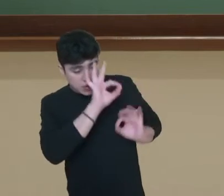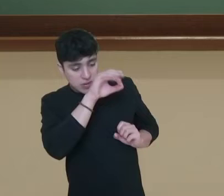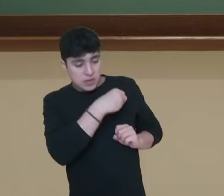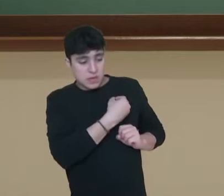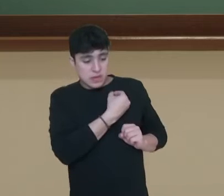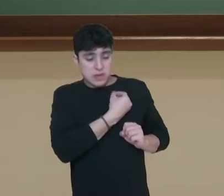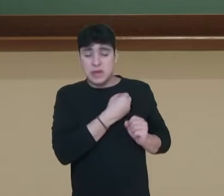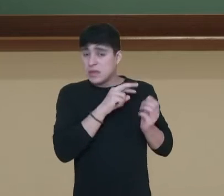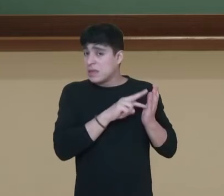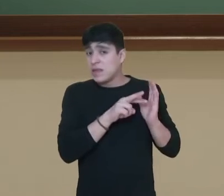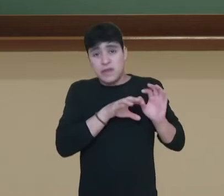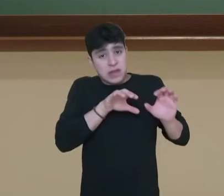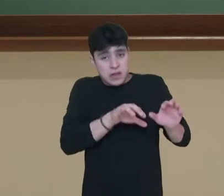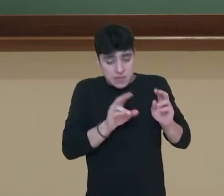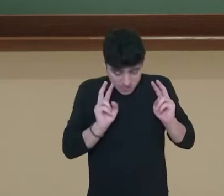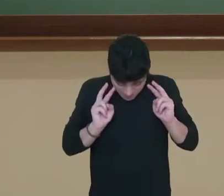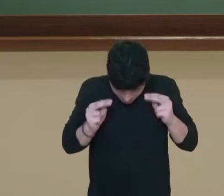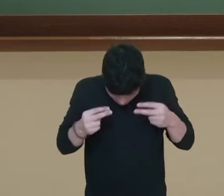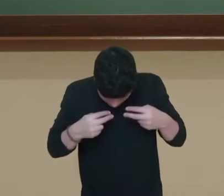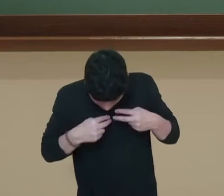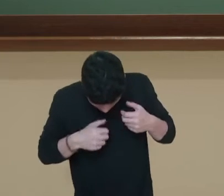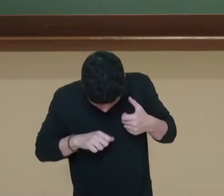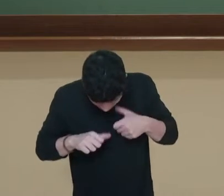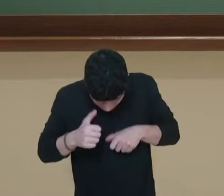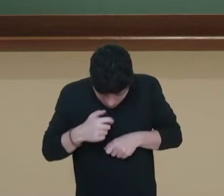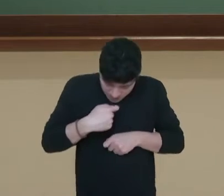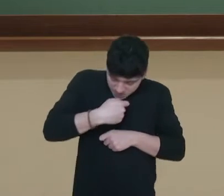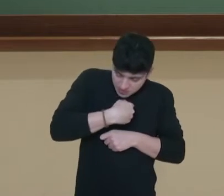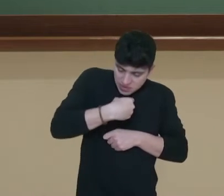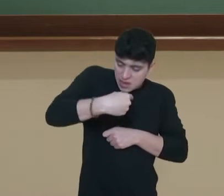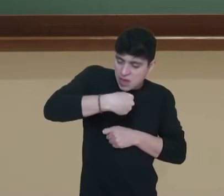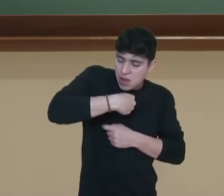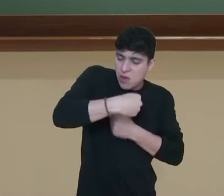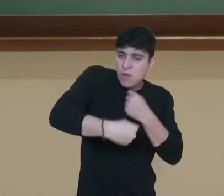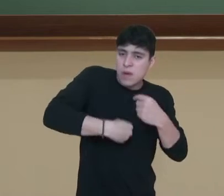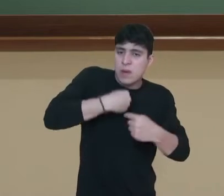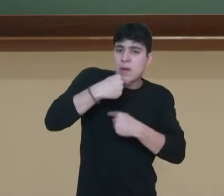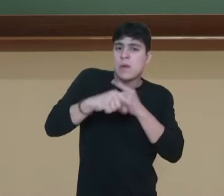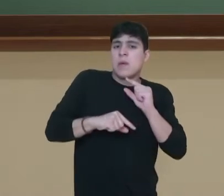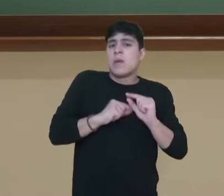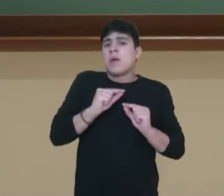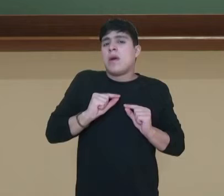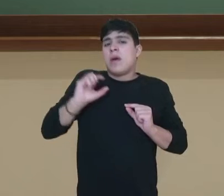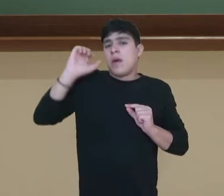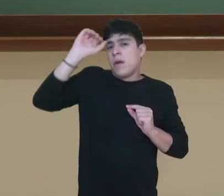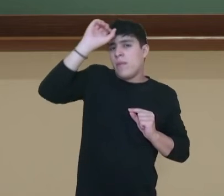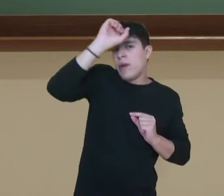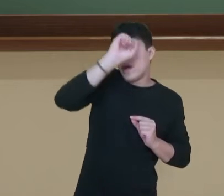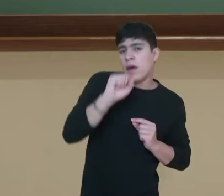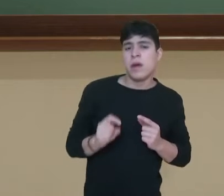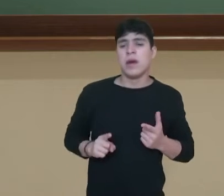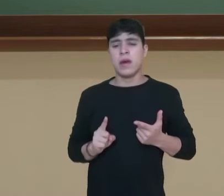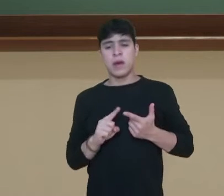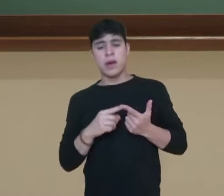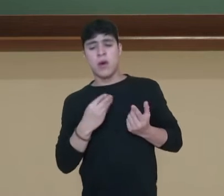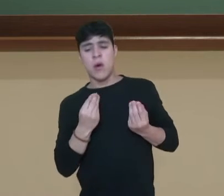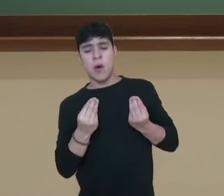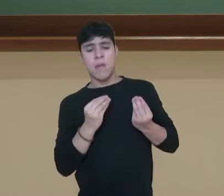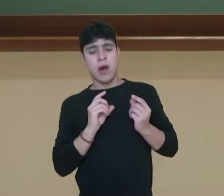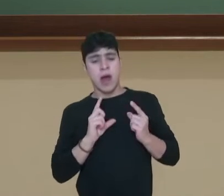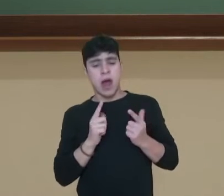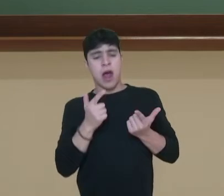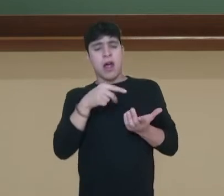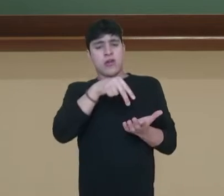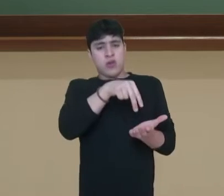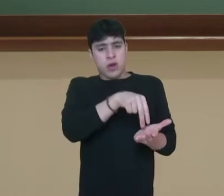em autoavaliação, nós pensarmos sobre nós mesmos, sobre o que nós temos aprendido, como nós temos agido, o que nós queremos para